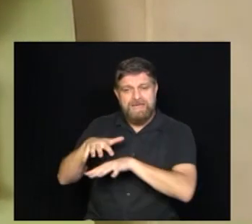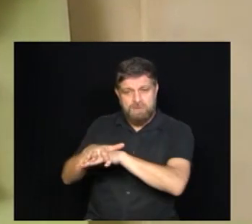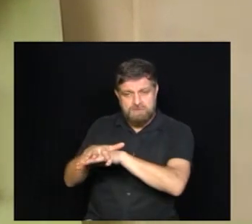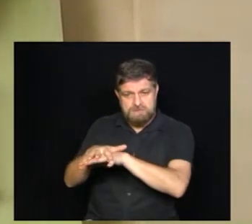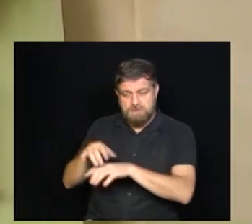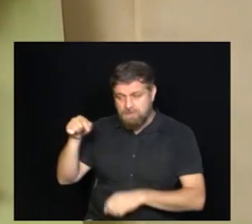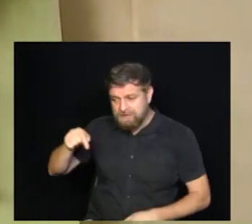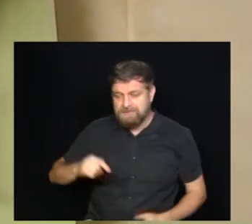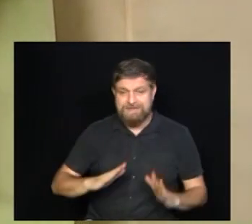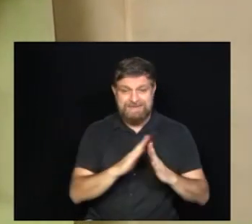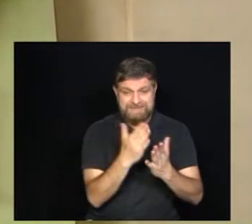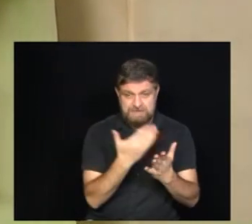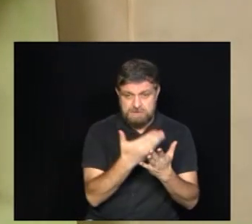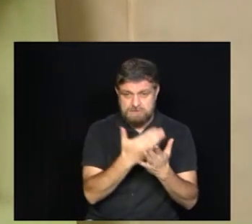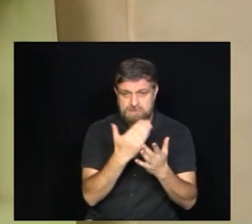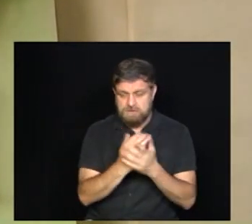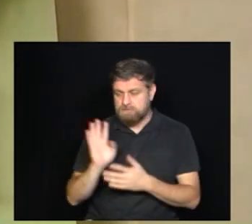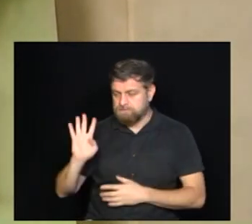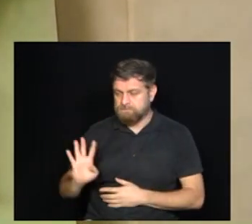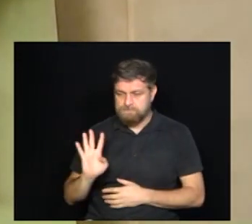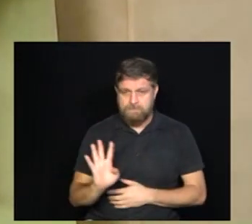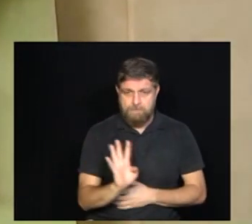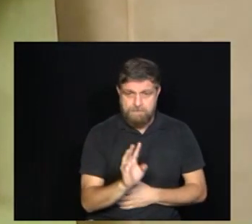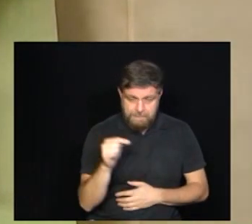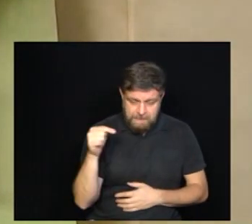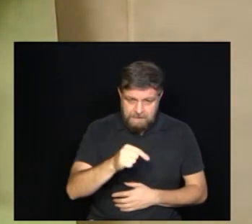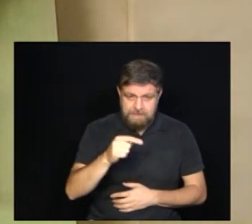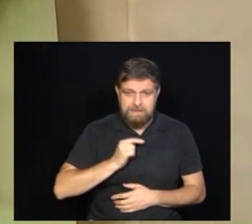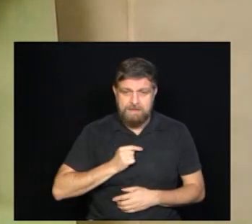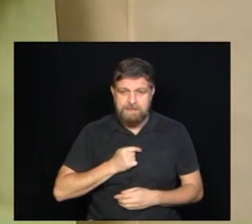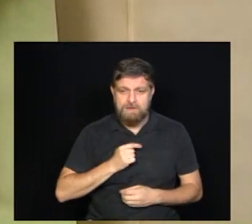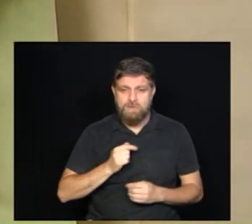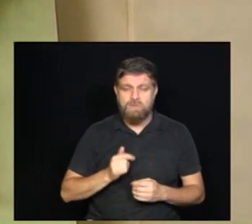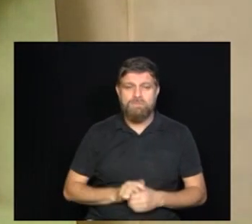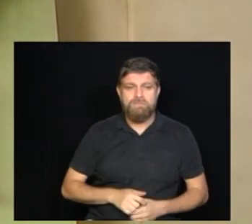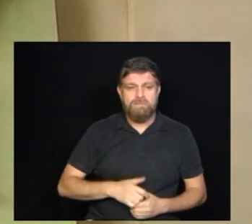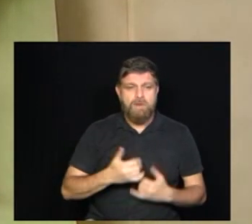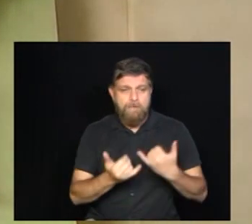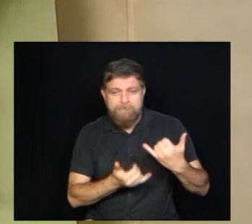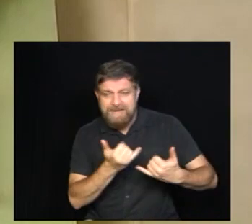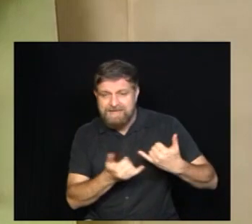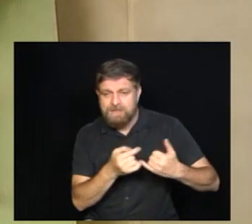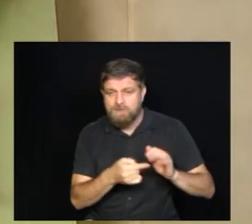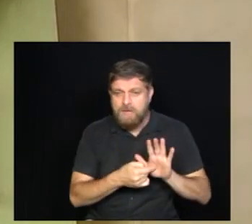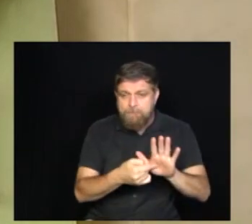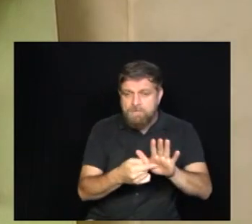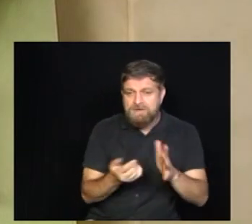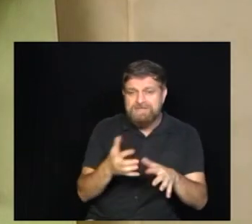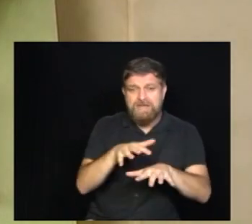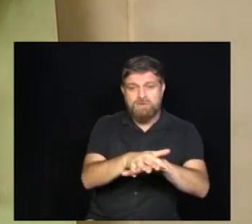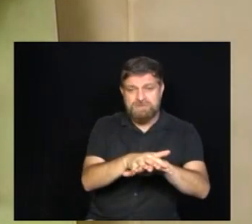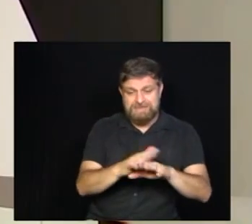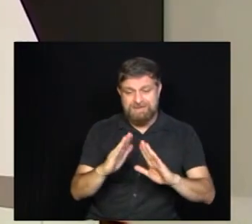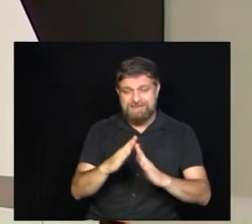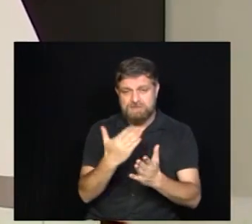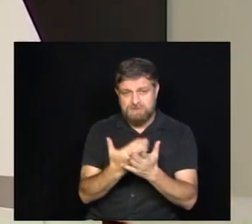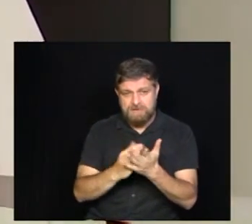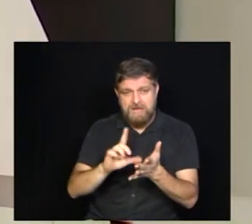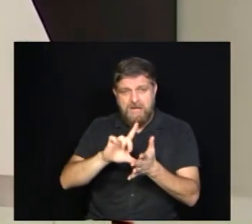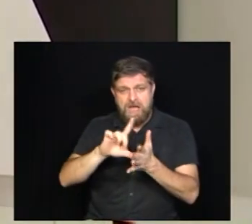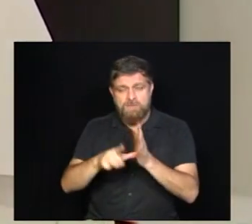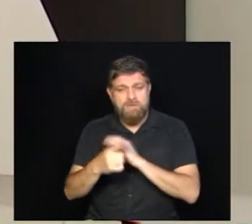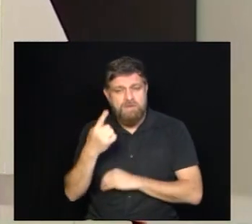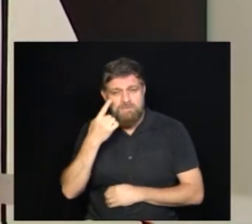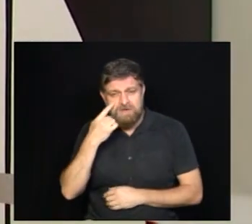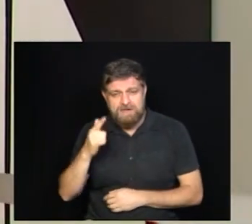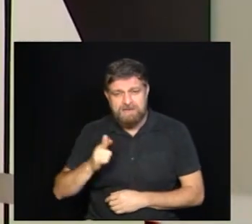escolas, falando sobre a inclusão nas escolas, com crianças. Então é fundamental. Mas lá na frente, se depois vocês vão ver, tem